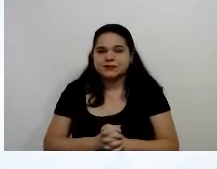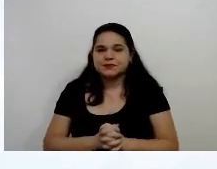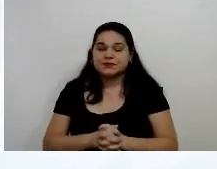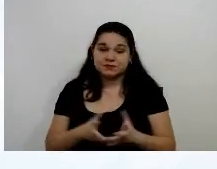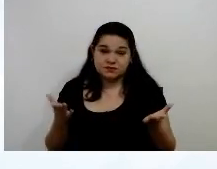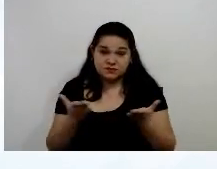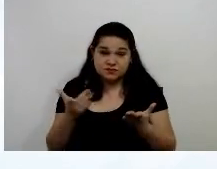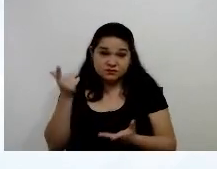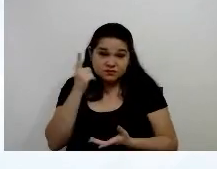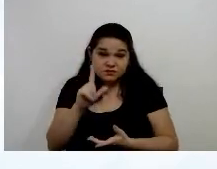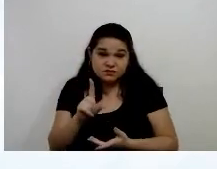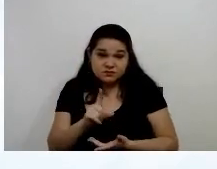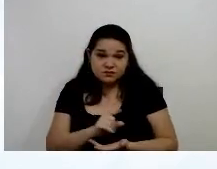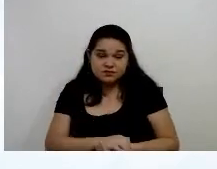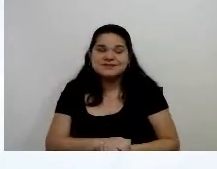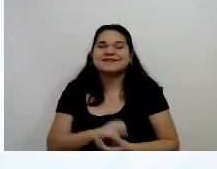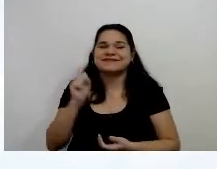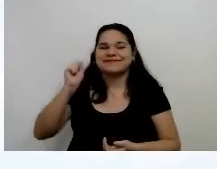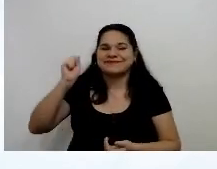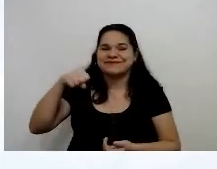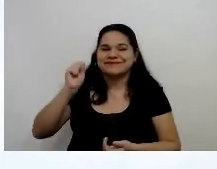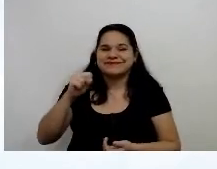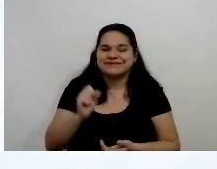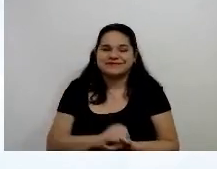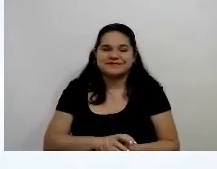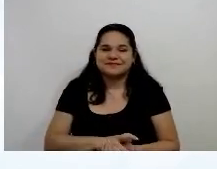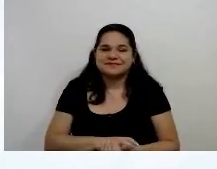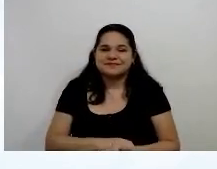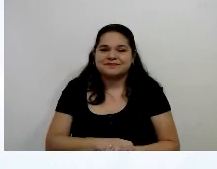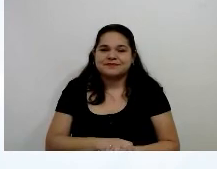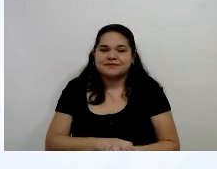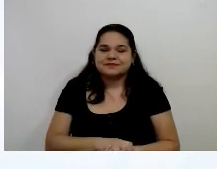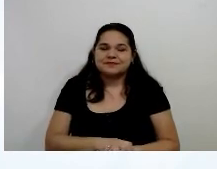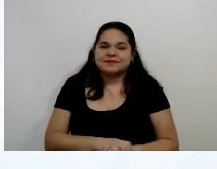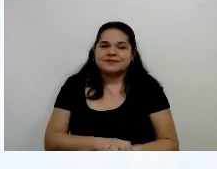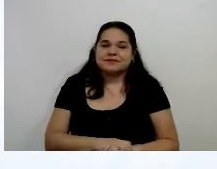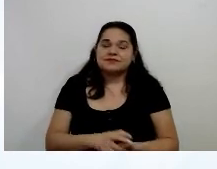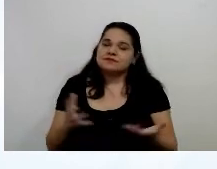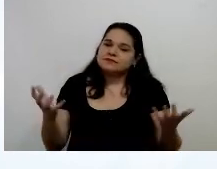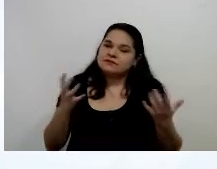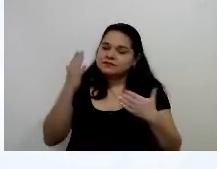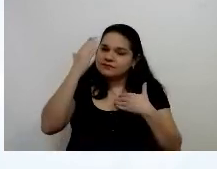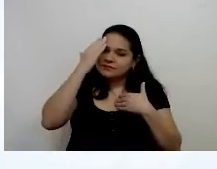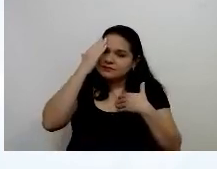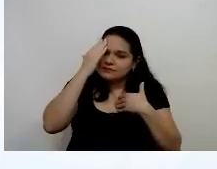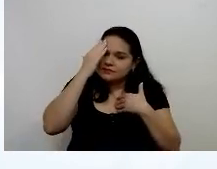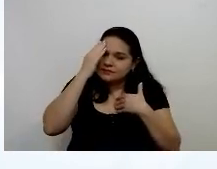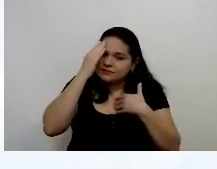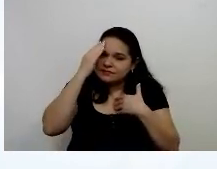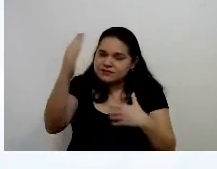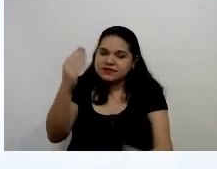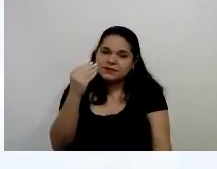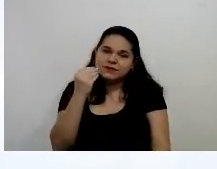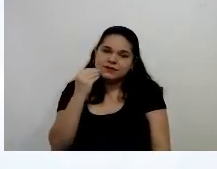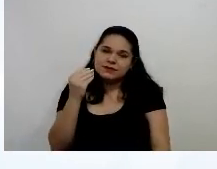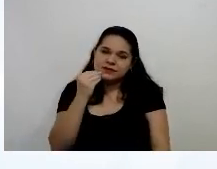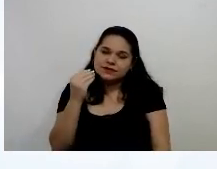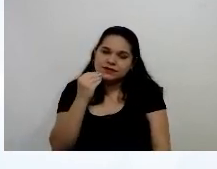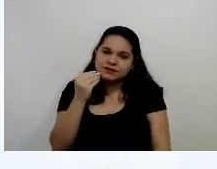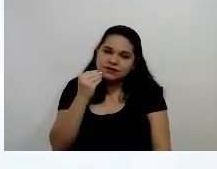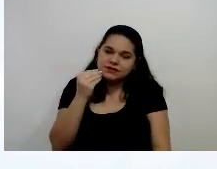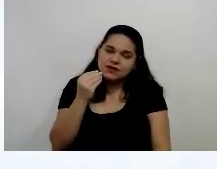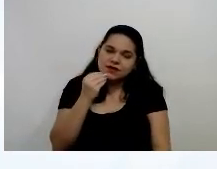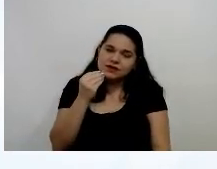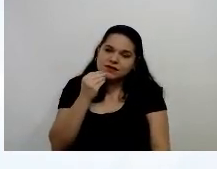agora? Agora sim. Voltou? Voltou. Eu quero agradecer aí a oportunidade